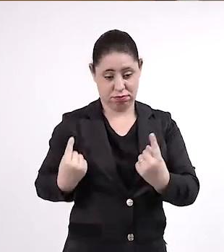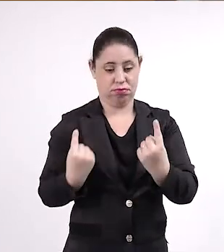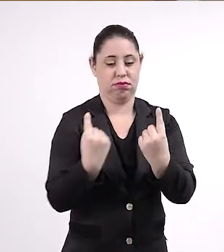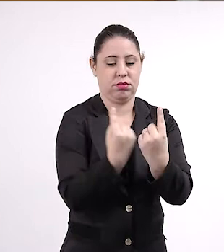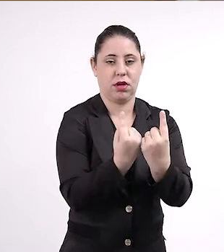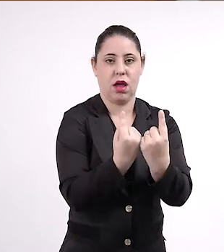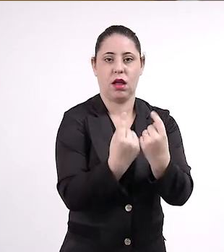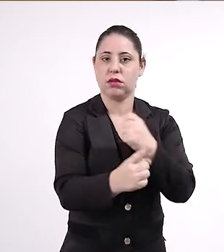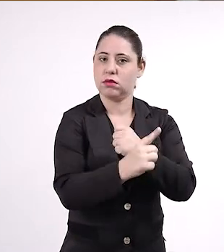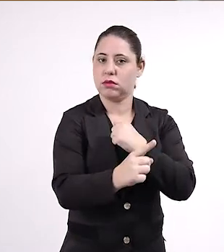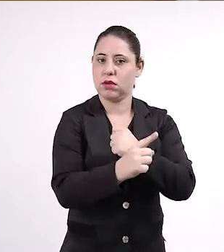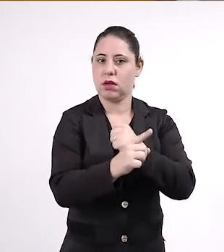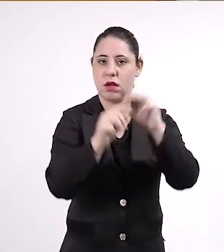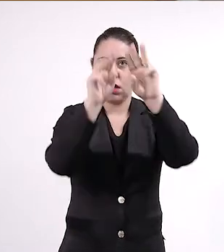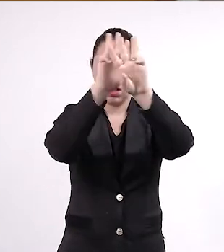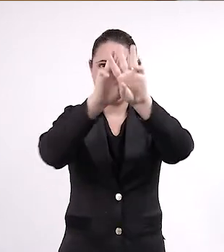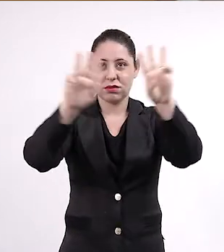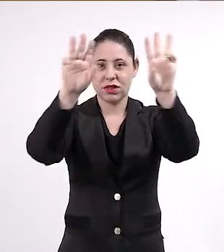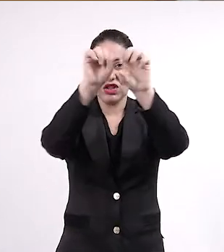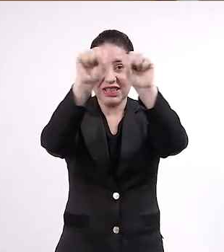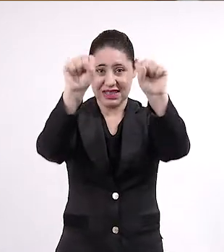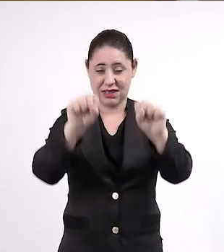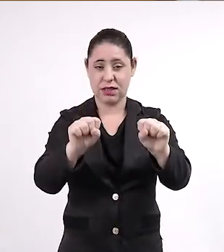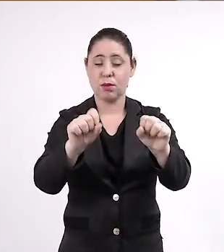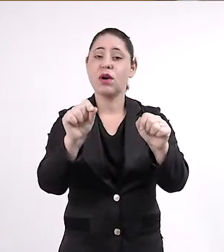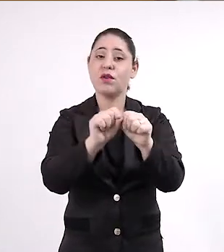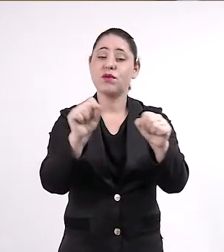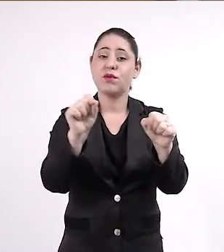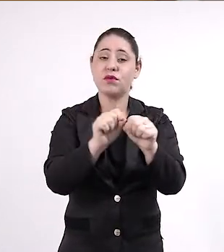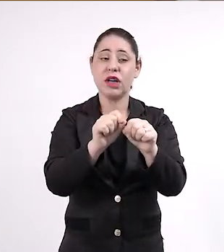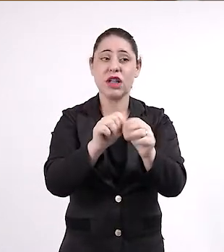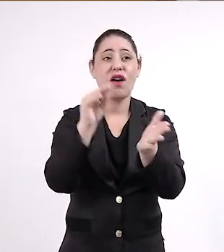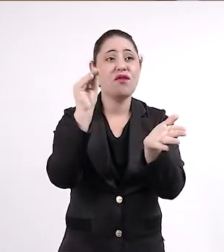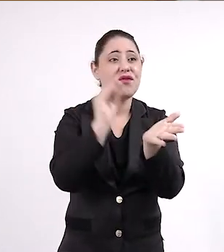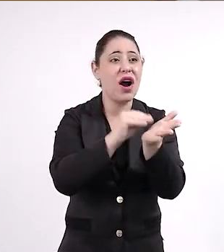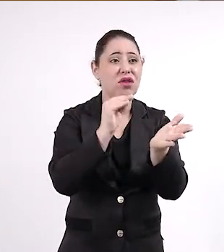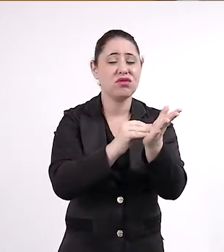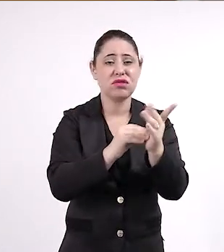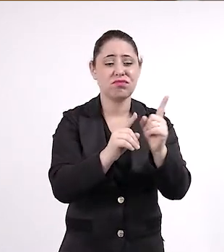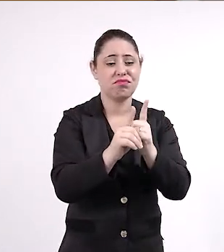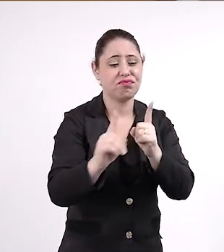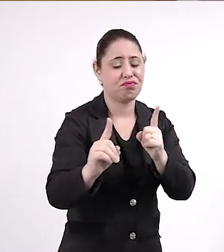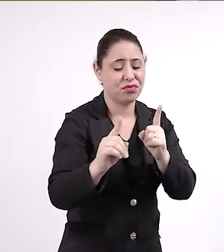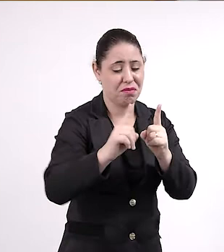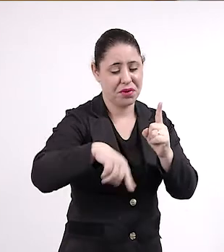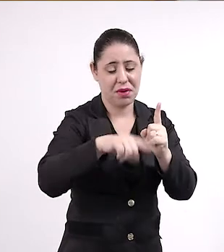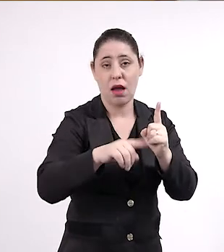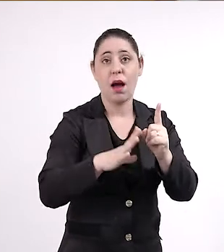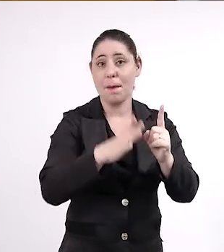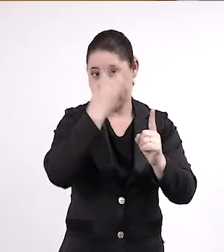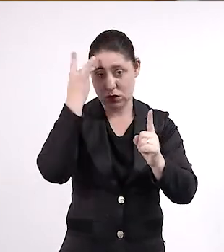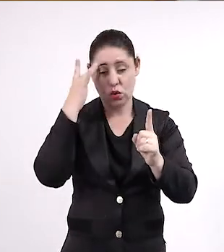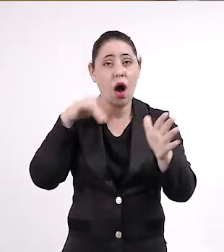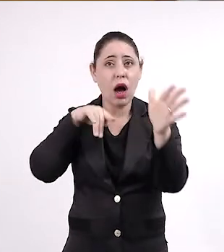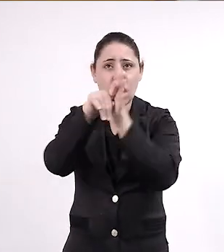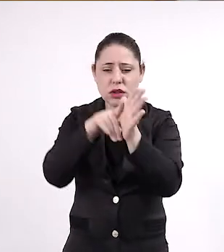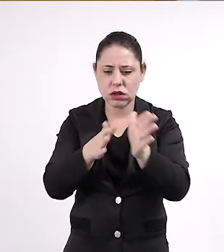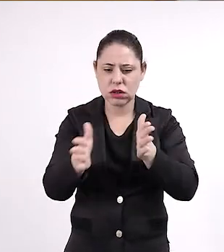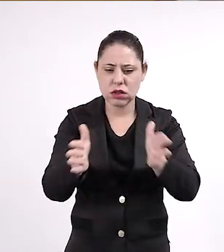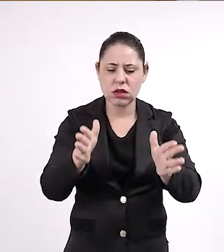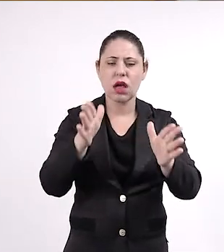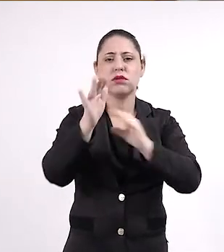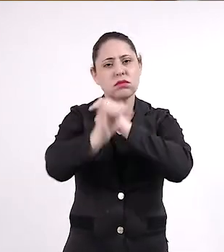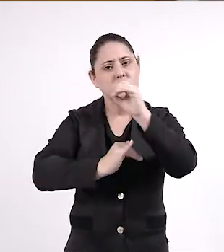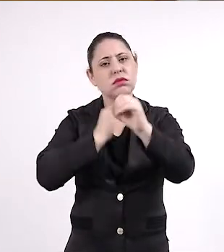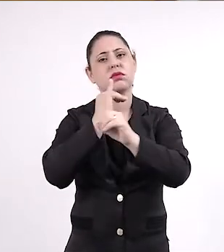pelo atendimento. Essa plataforma acaba suprindo essa lacuna e permite que muitas pessoas continuem